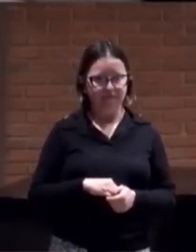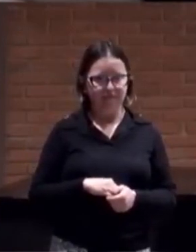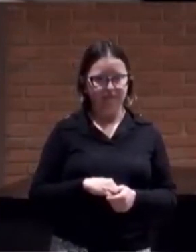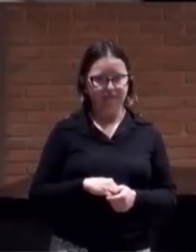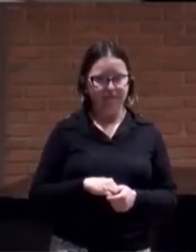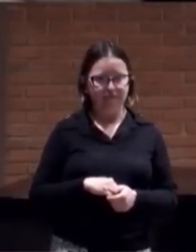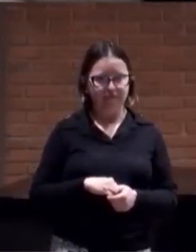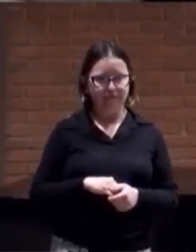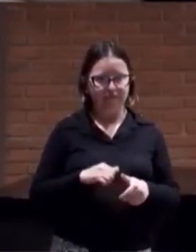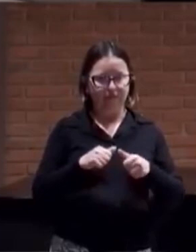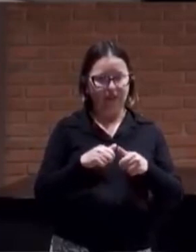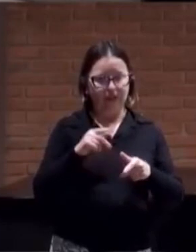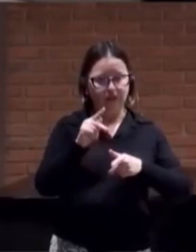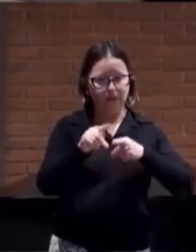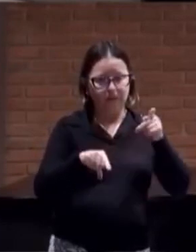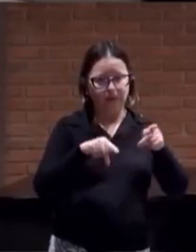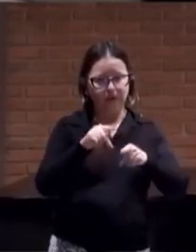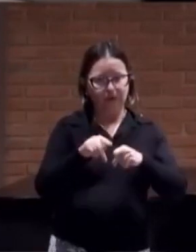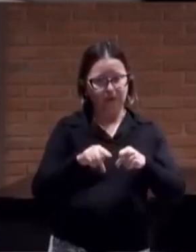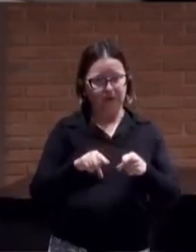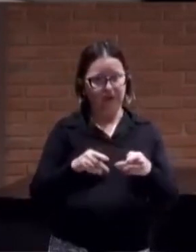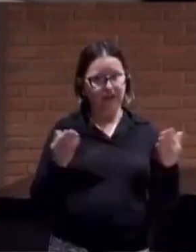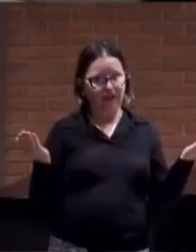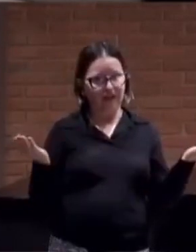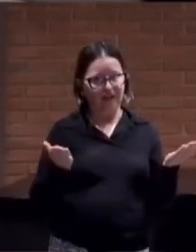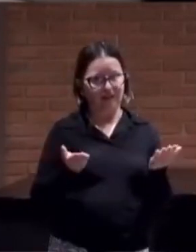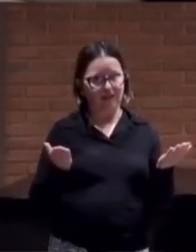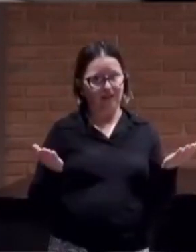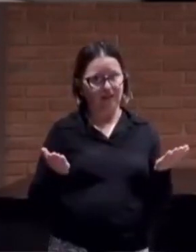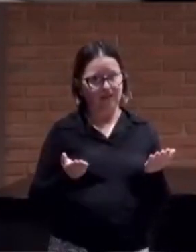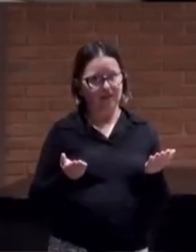atualiza com